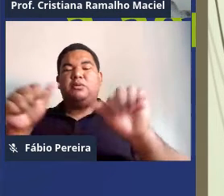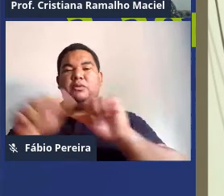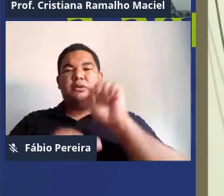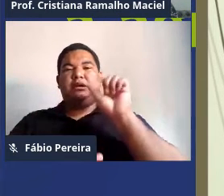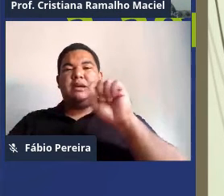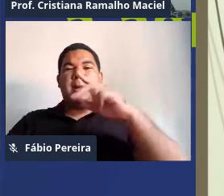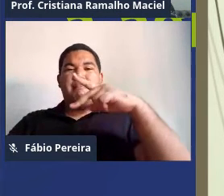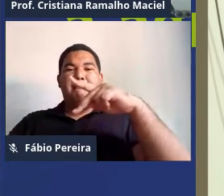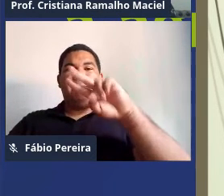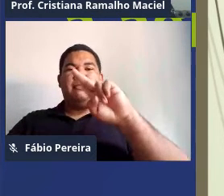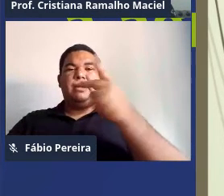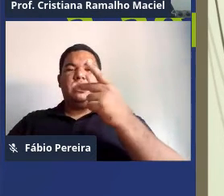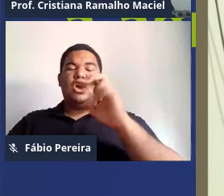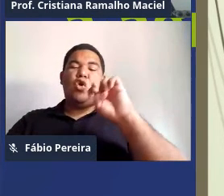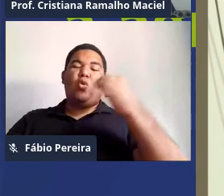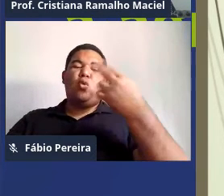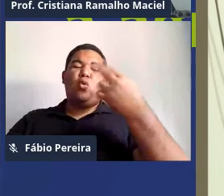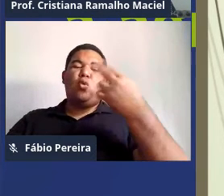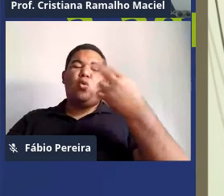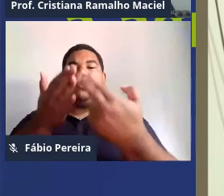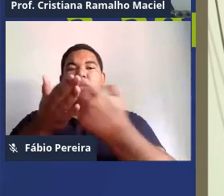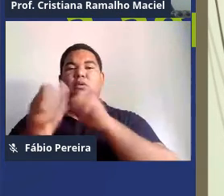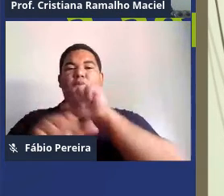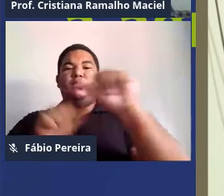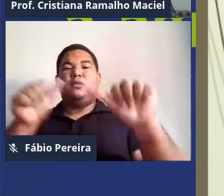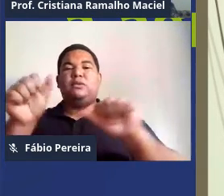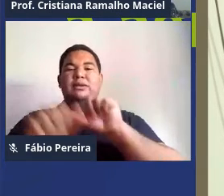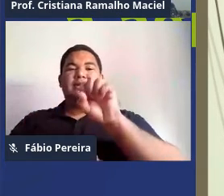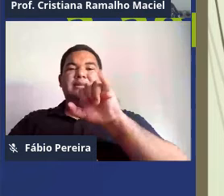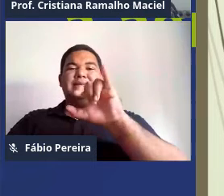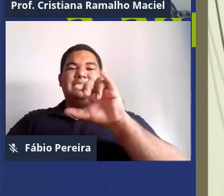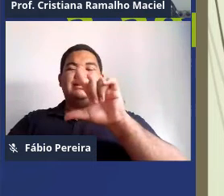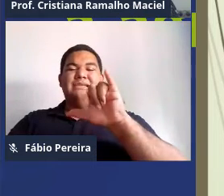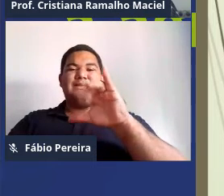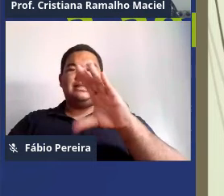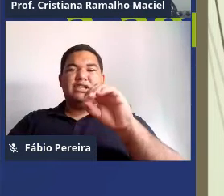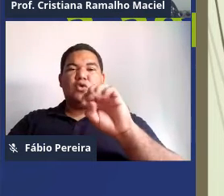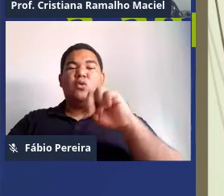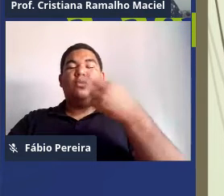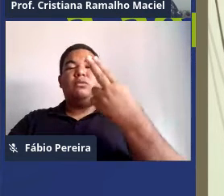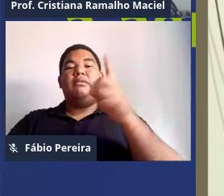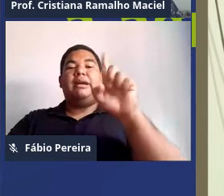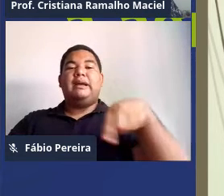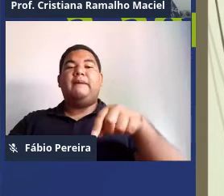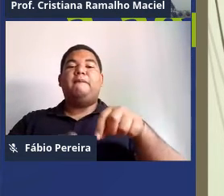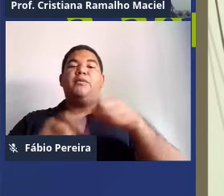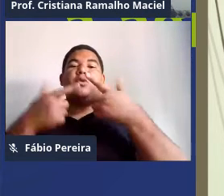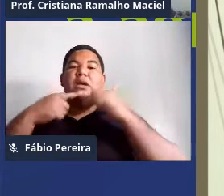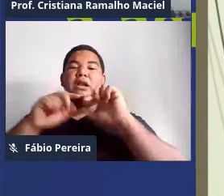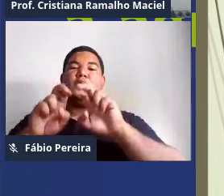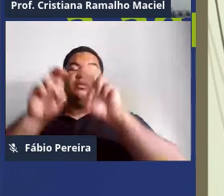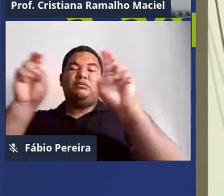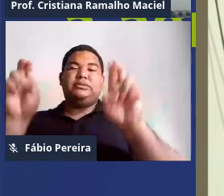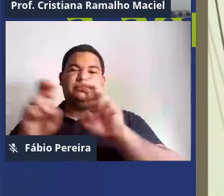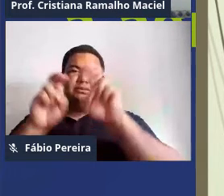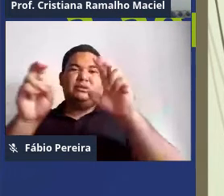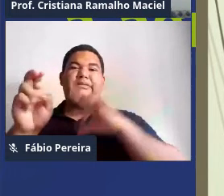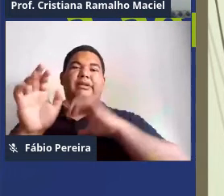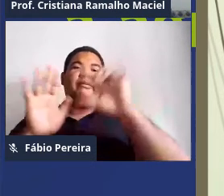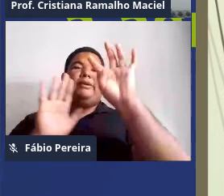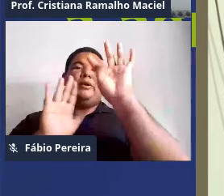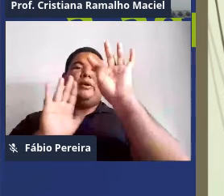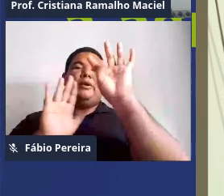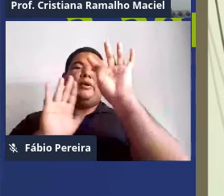pH, ou a imagem, em sílico. Ele vai se transformar agora num arquivo de texto, que agora o computador